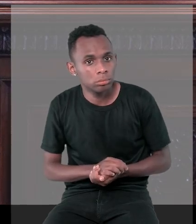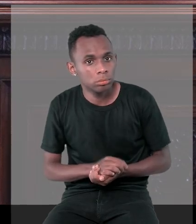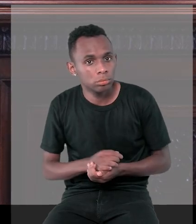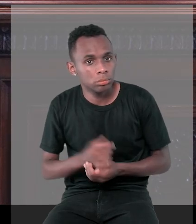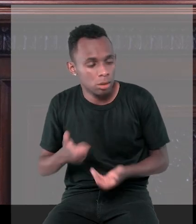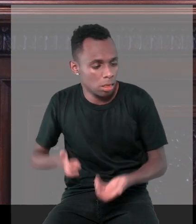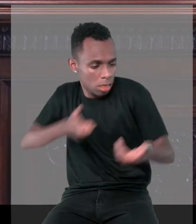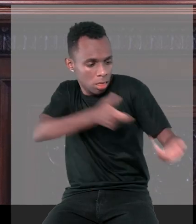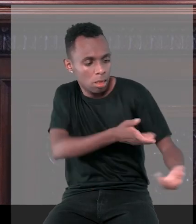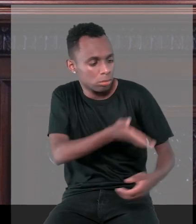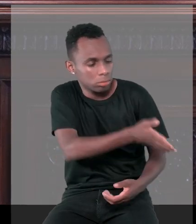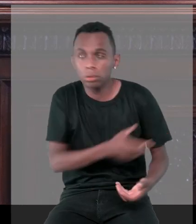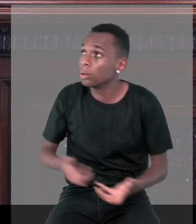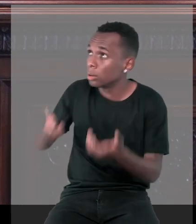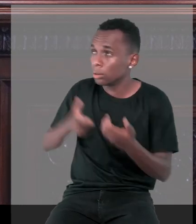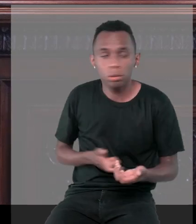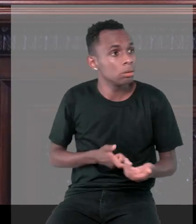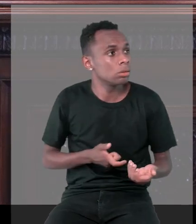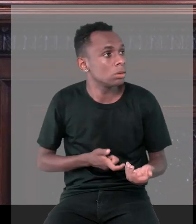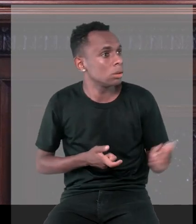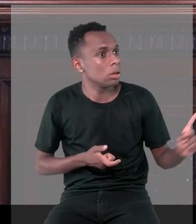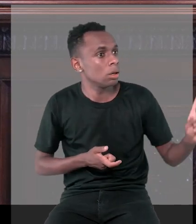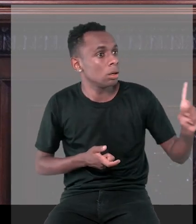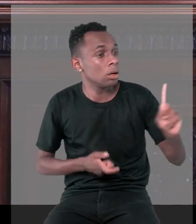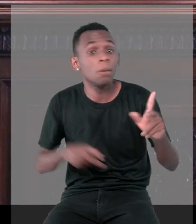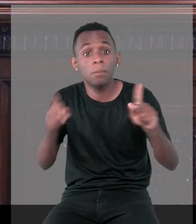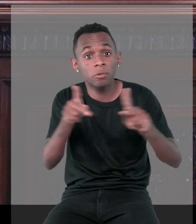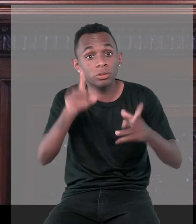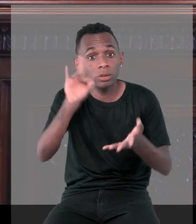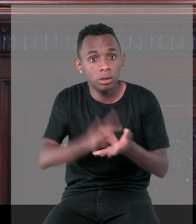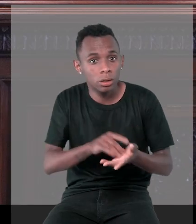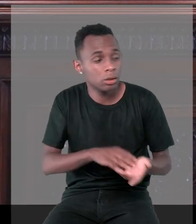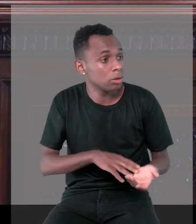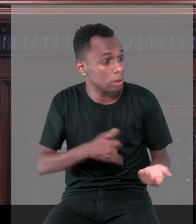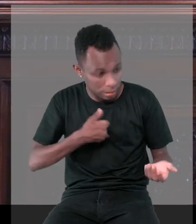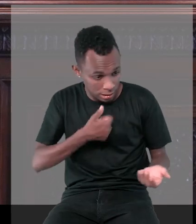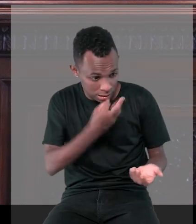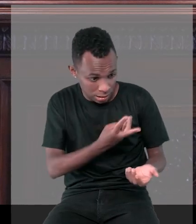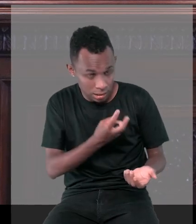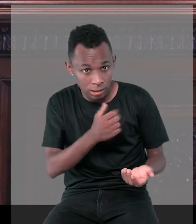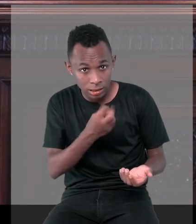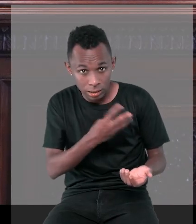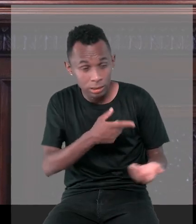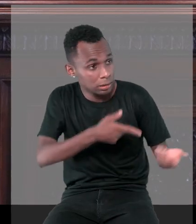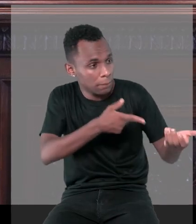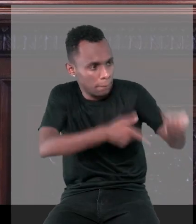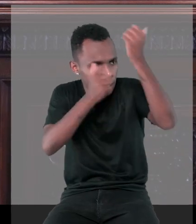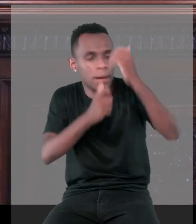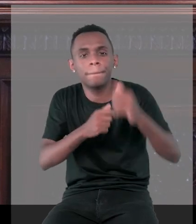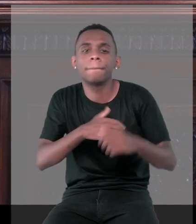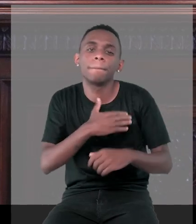o rifle para ele. E veio uma professora realmente, e o menino de 13 anos matou a